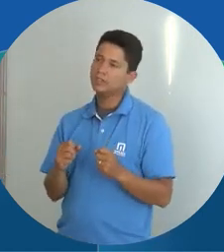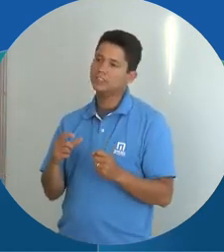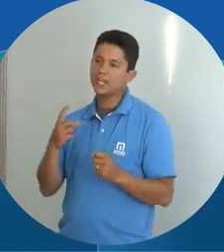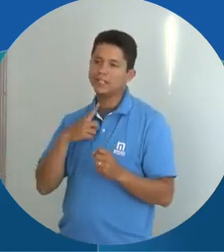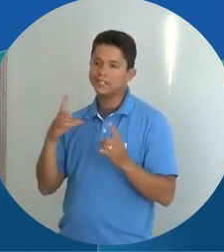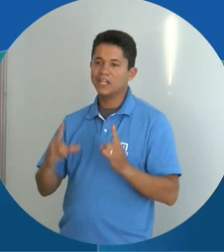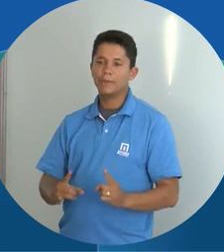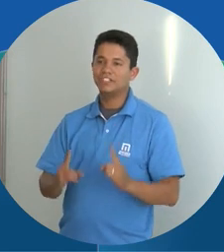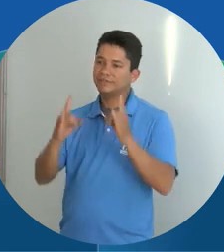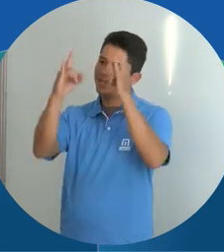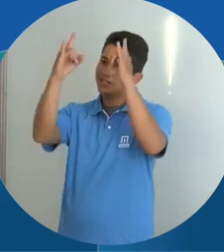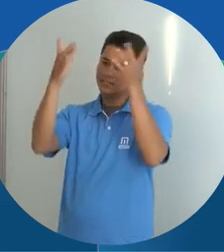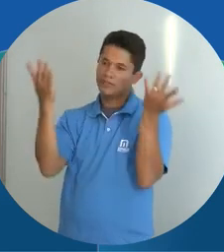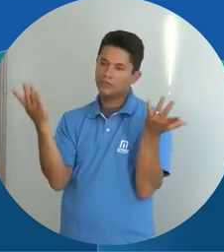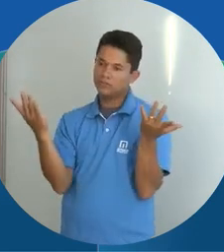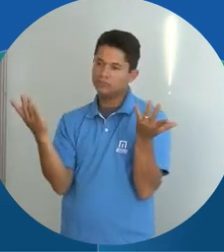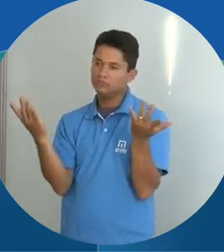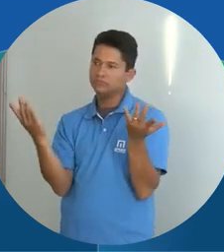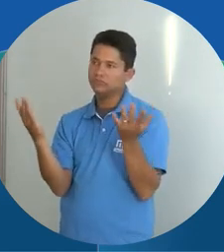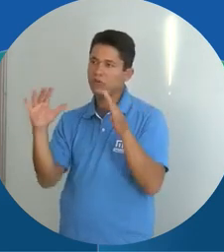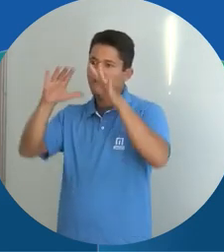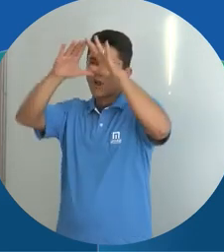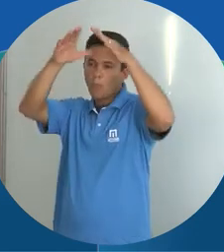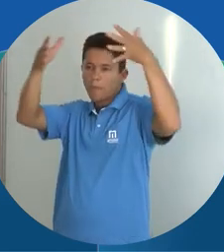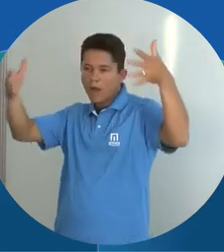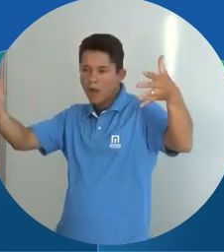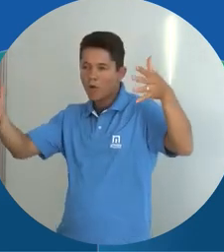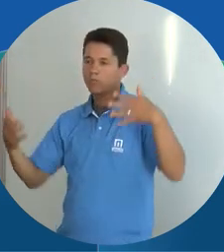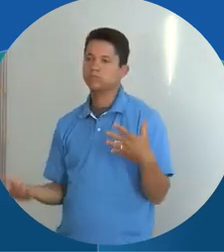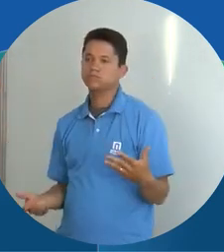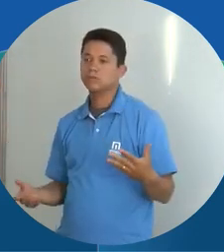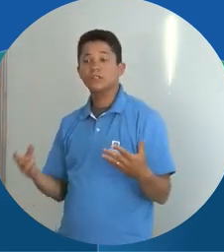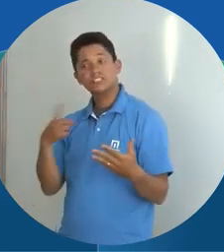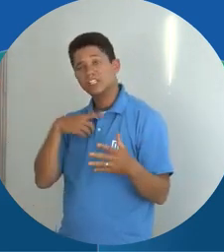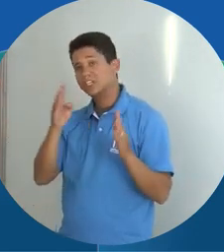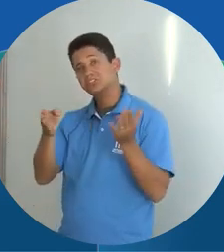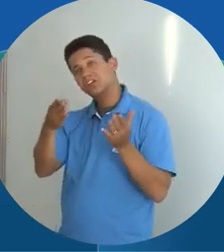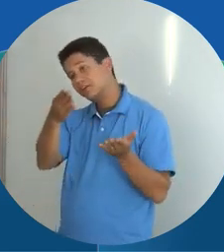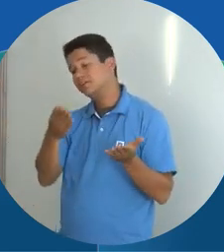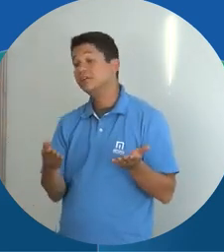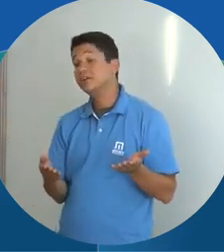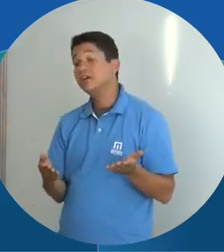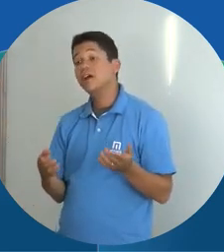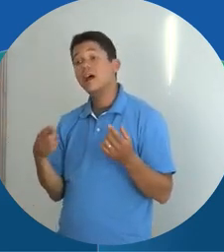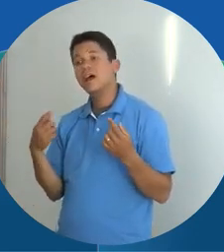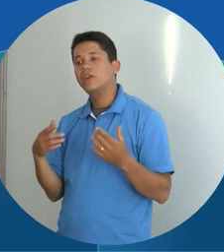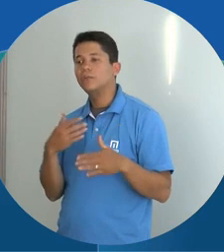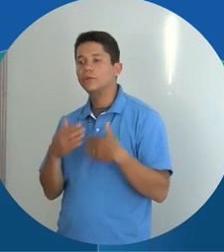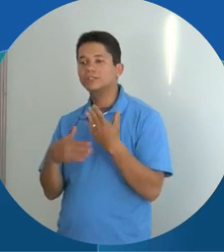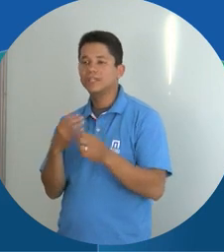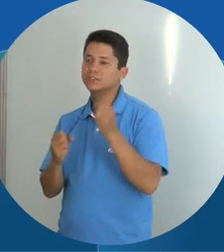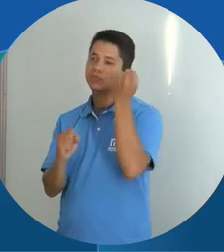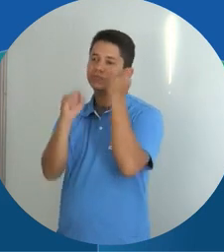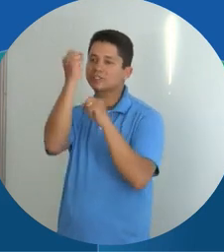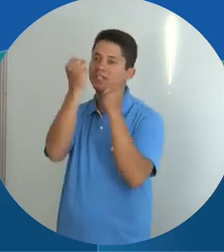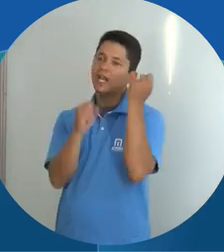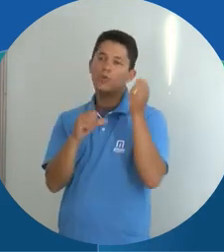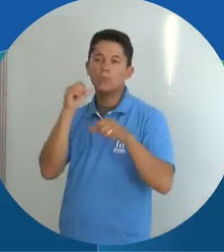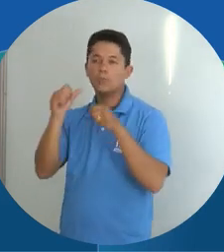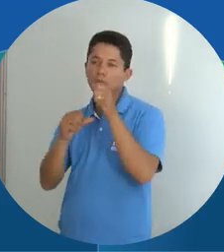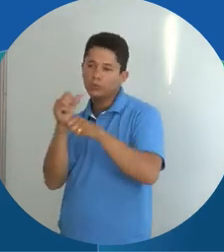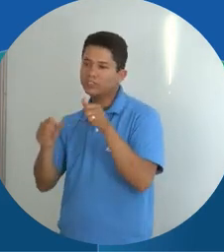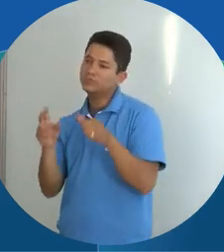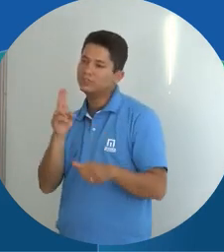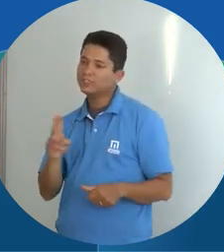edificação, um galpão, um prédio existente, e esse prédio, como todo processo industrial, ele vai mudando de utilização,